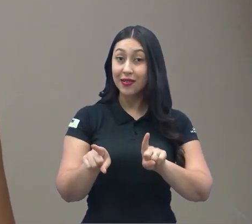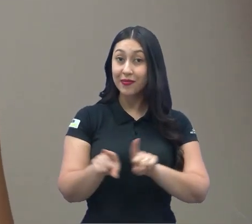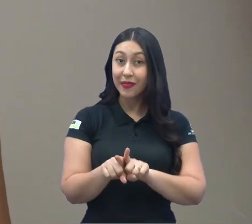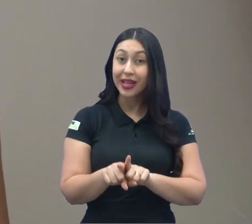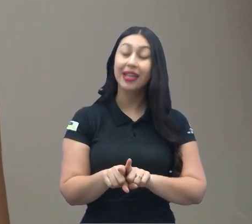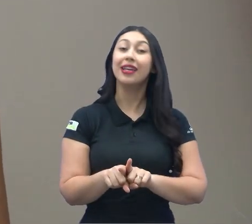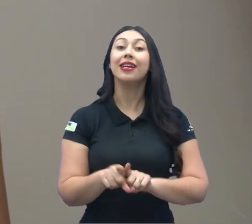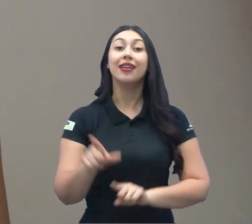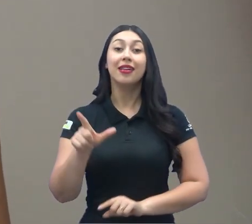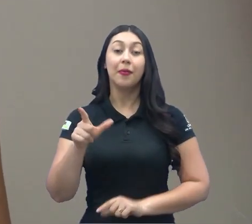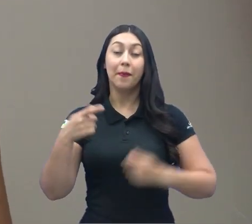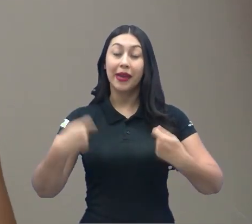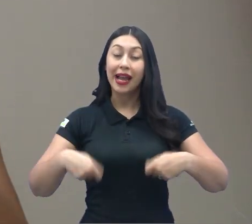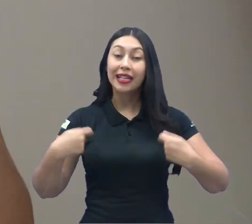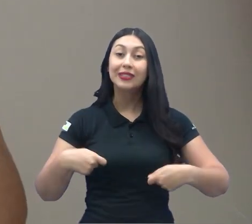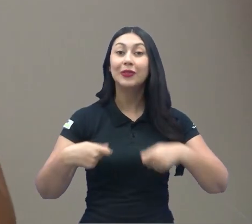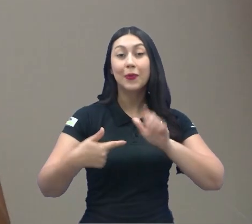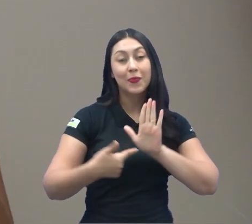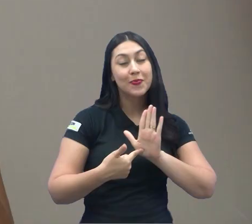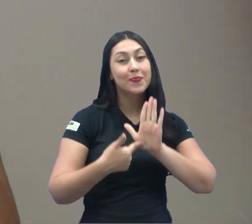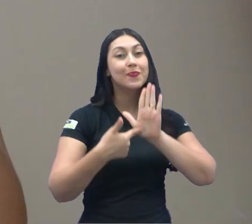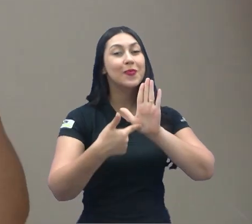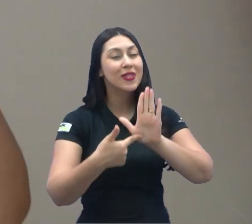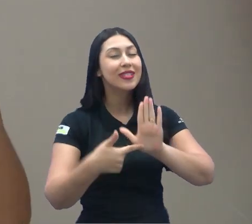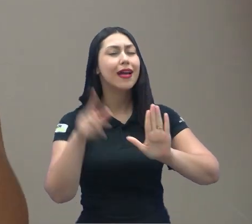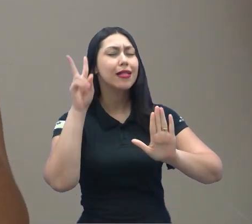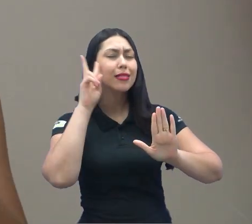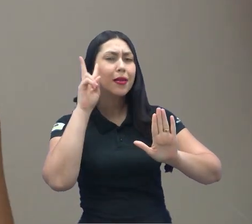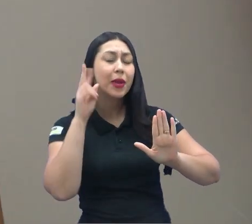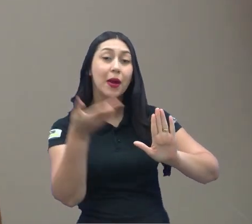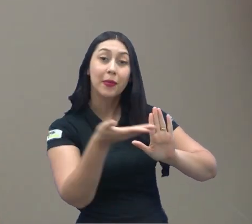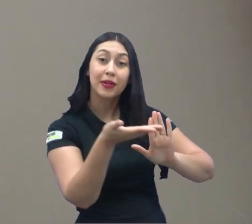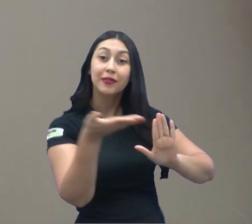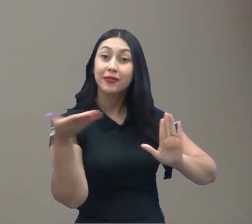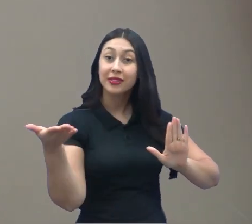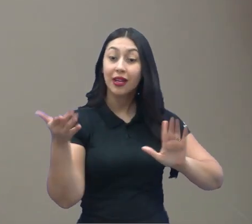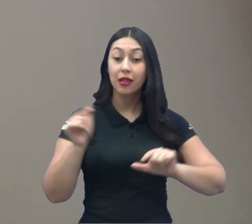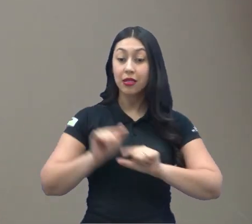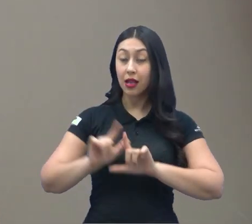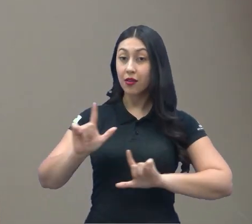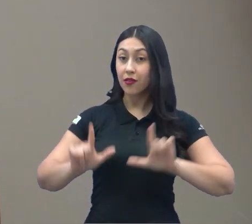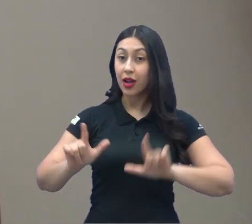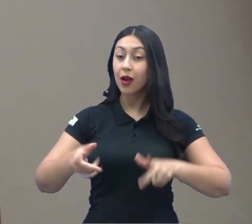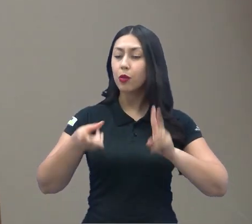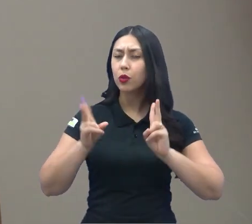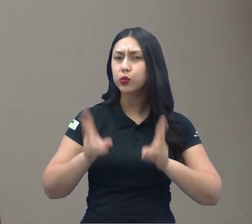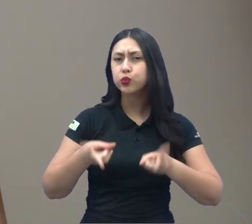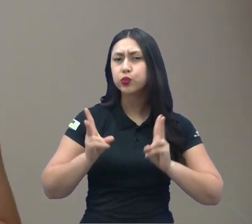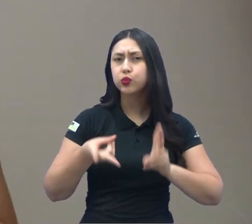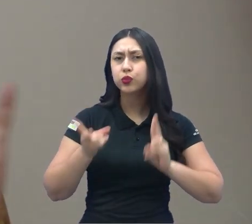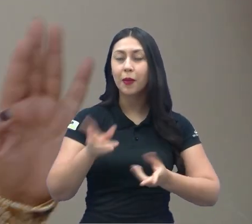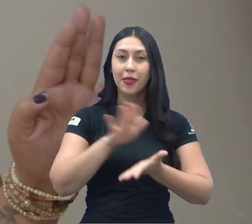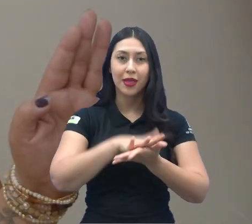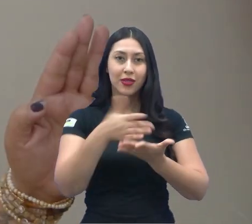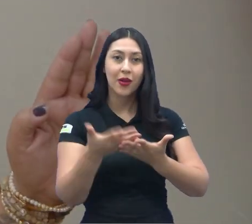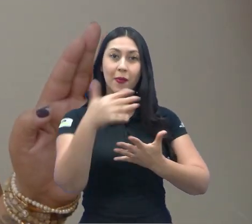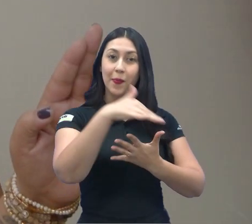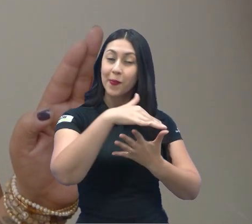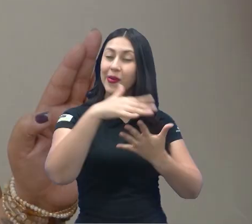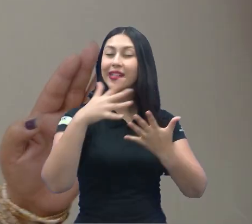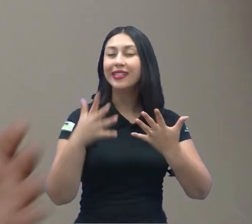eu também não posso deixar, de relembrar que a TV Câmara conta com tradução em Libras em toda a